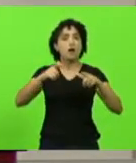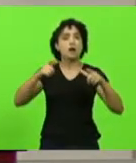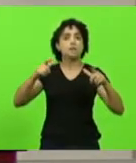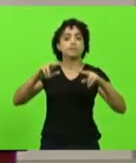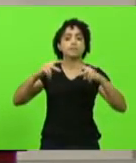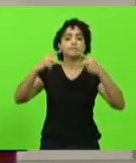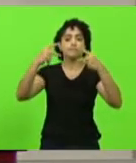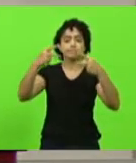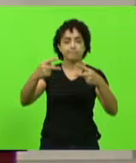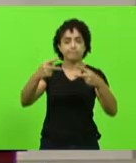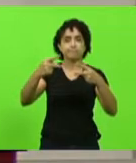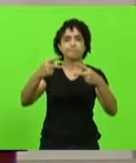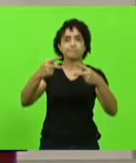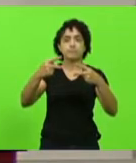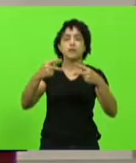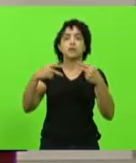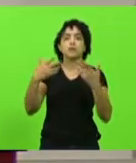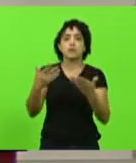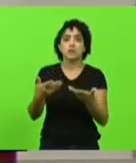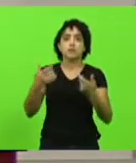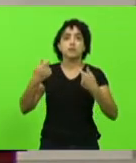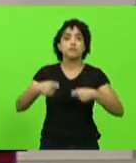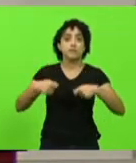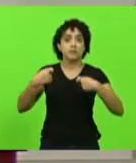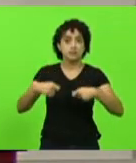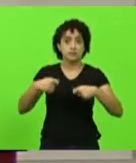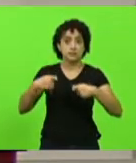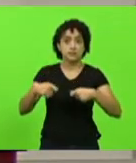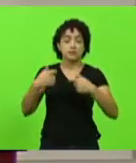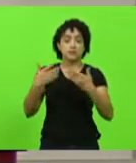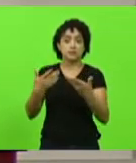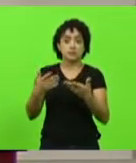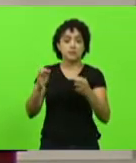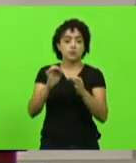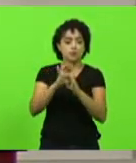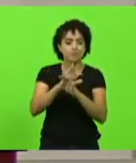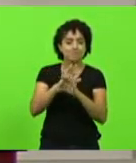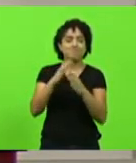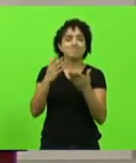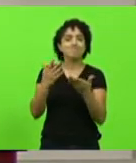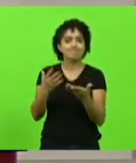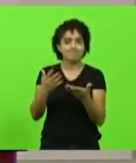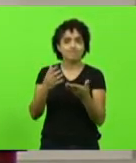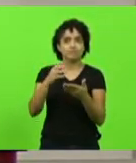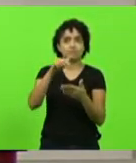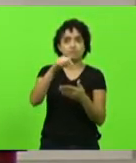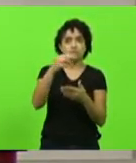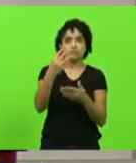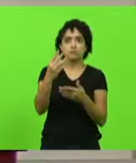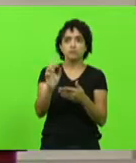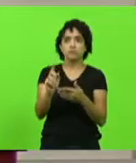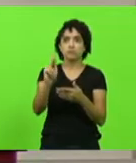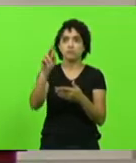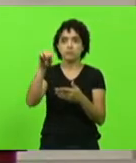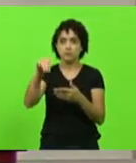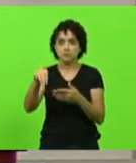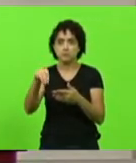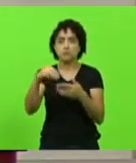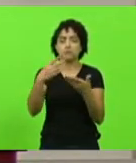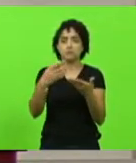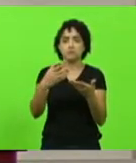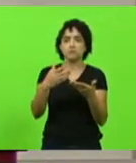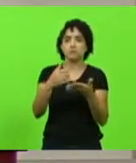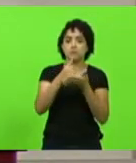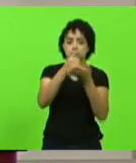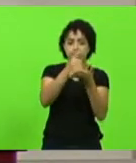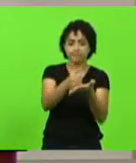duplicação para o Alto Vale, que se faz necessária também, concluído 73 quilômetros iniciais. Então, quero me colocar ao lado